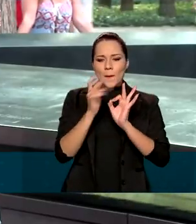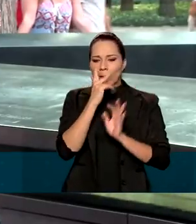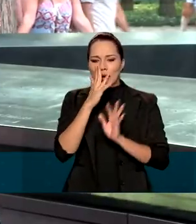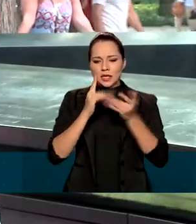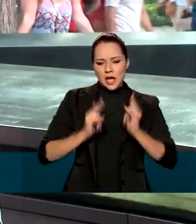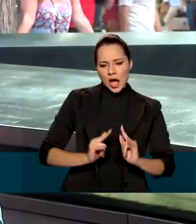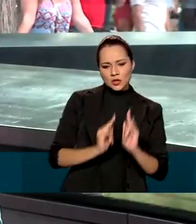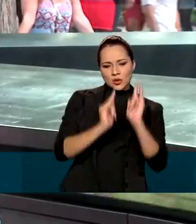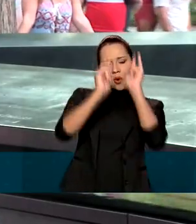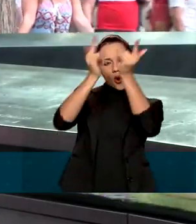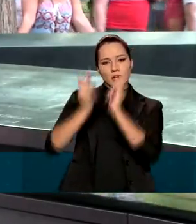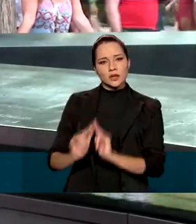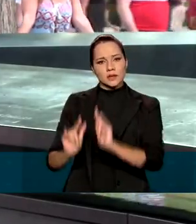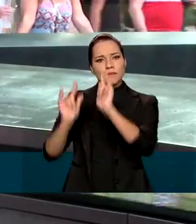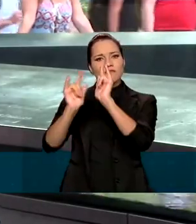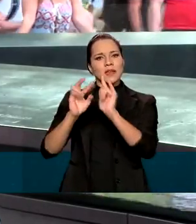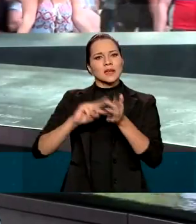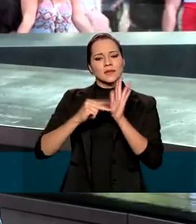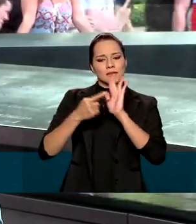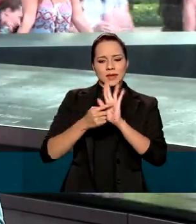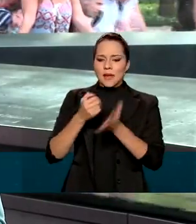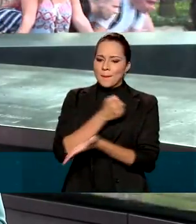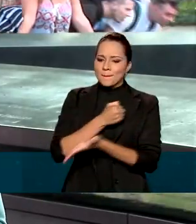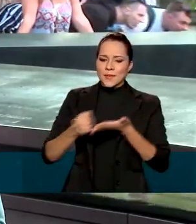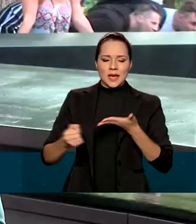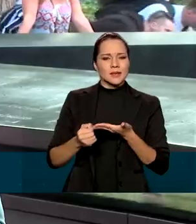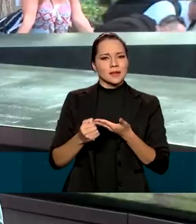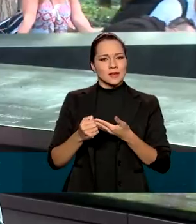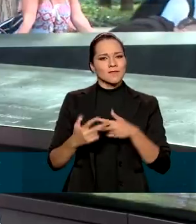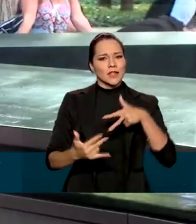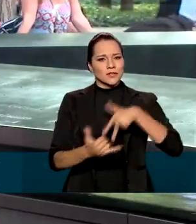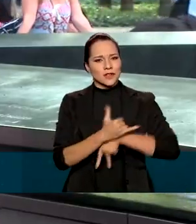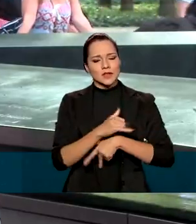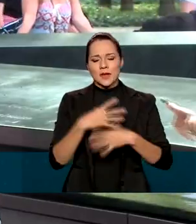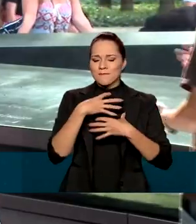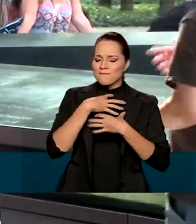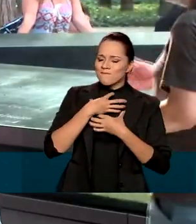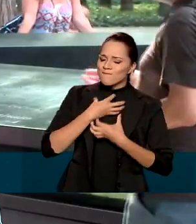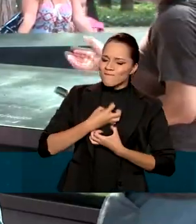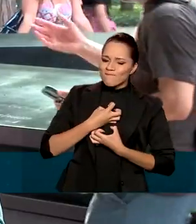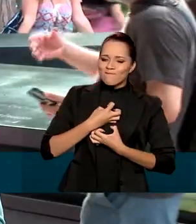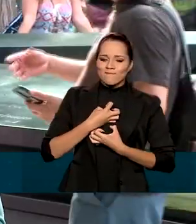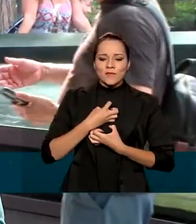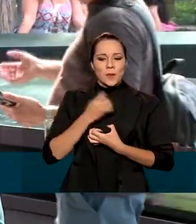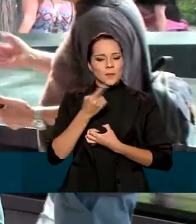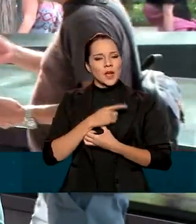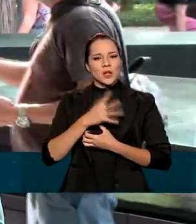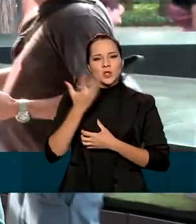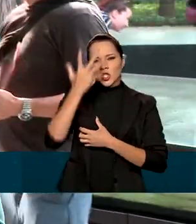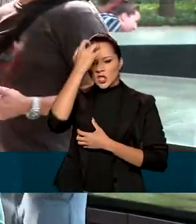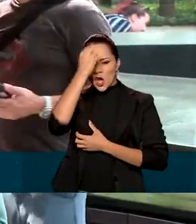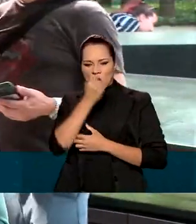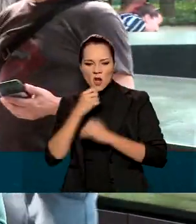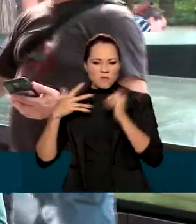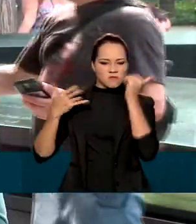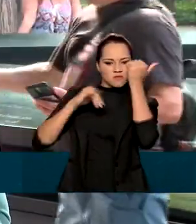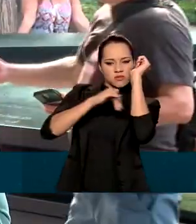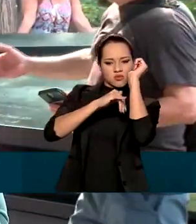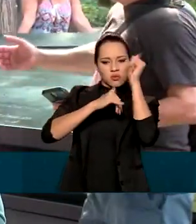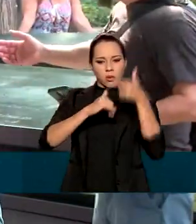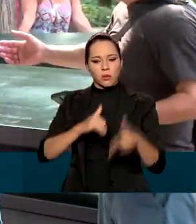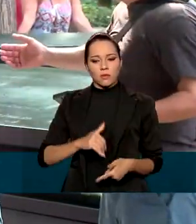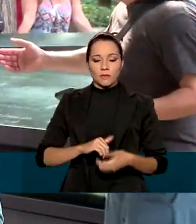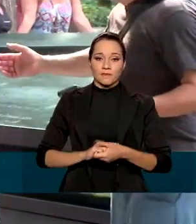gêmeas simbolizando a perda das vítimas e o vazio físico deixado pelos ataques terroristas